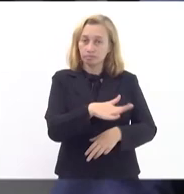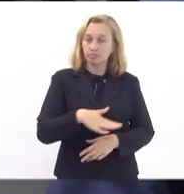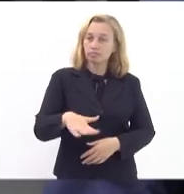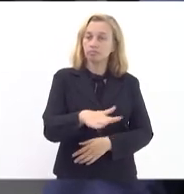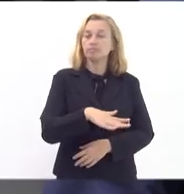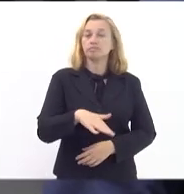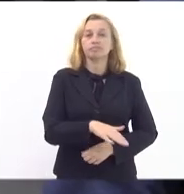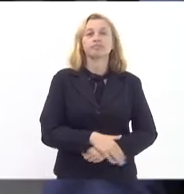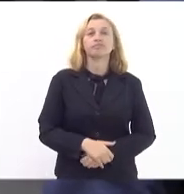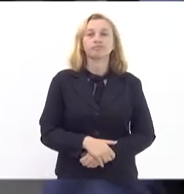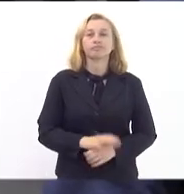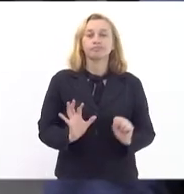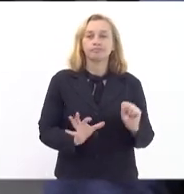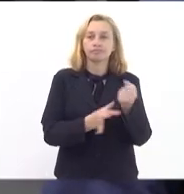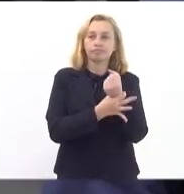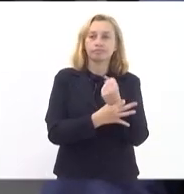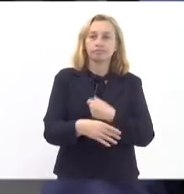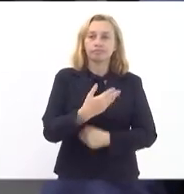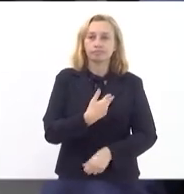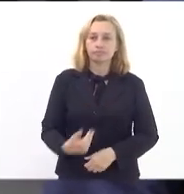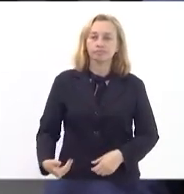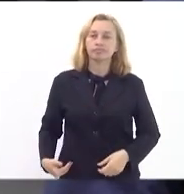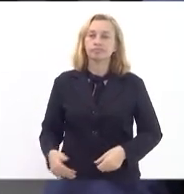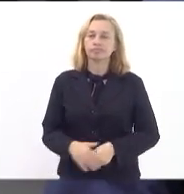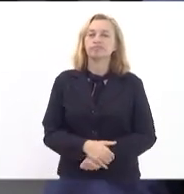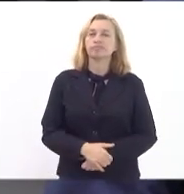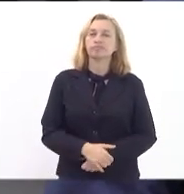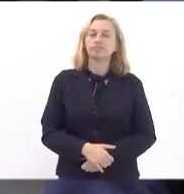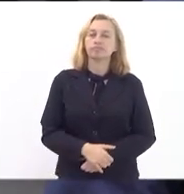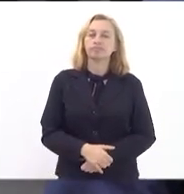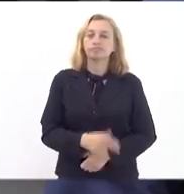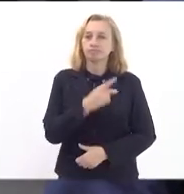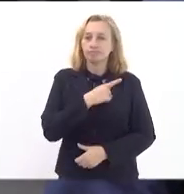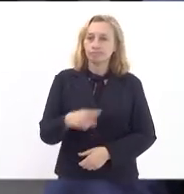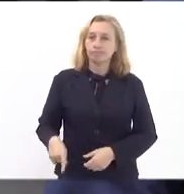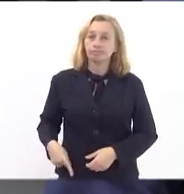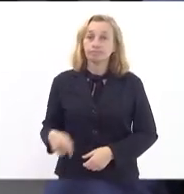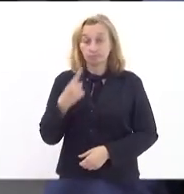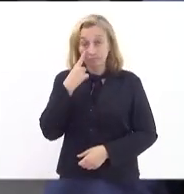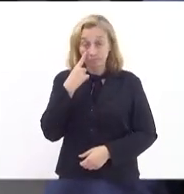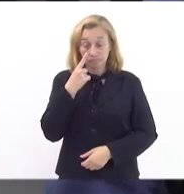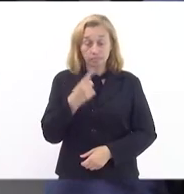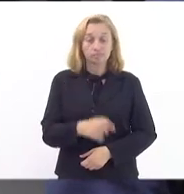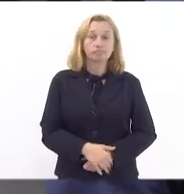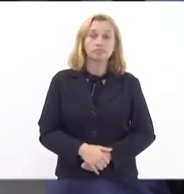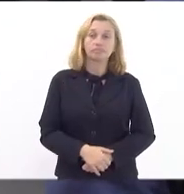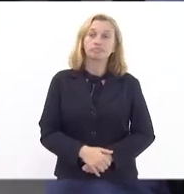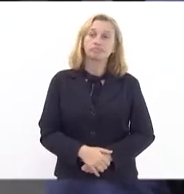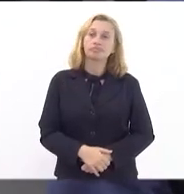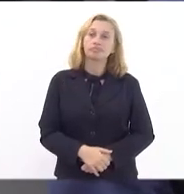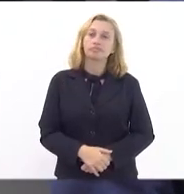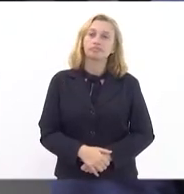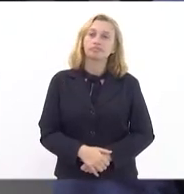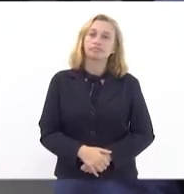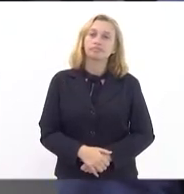áreas de Segurança Pública Presidente veja os ó ó